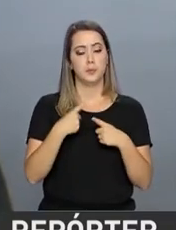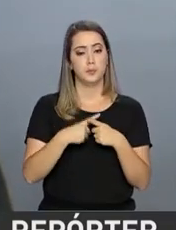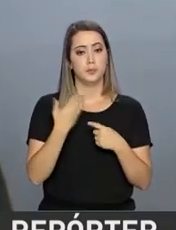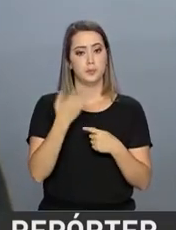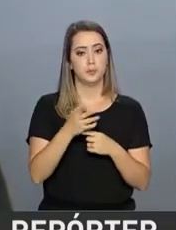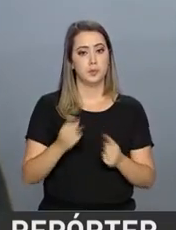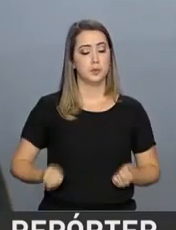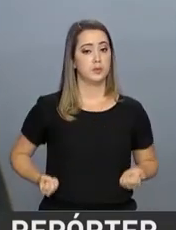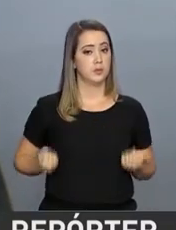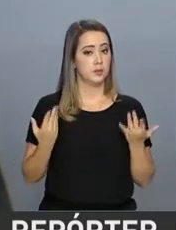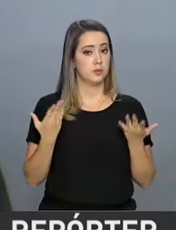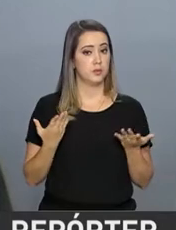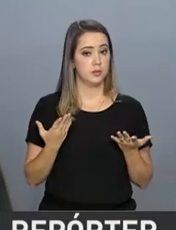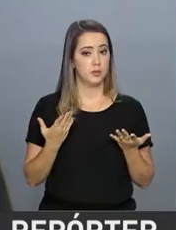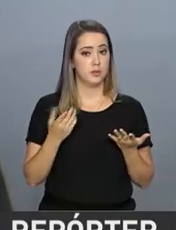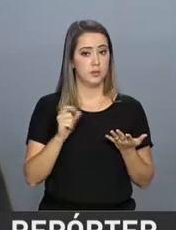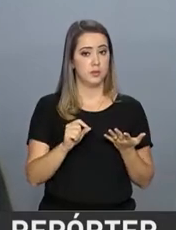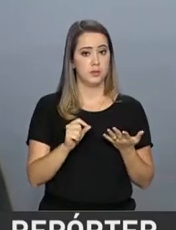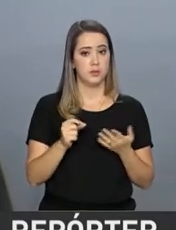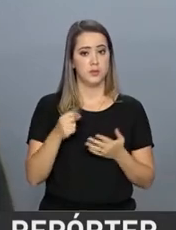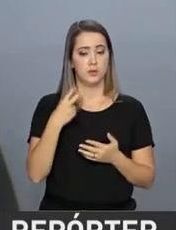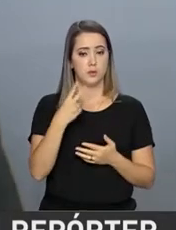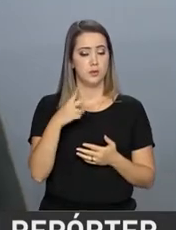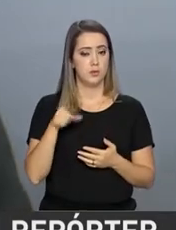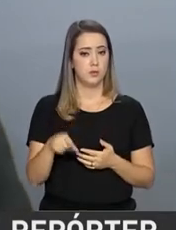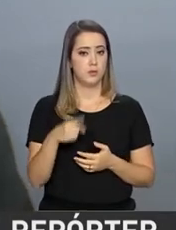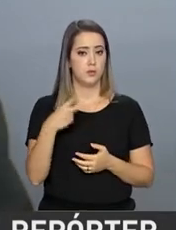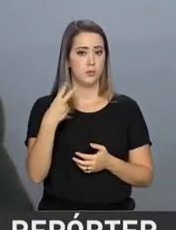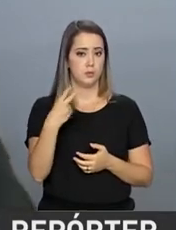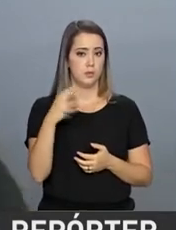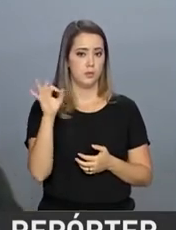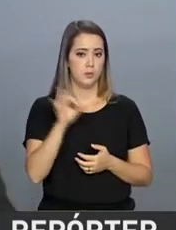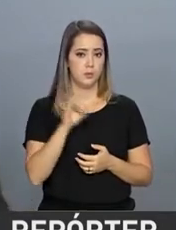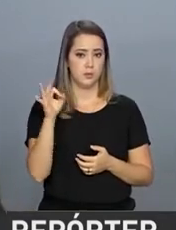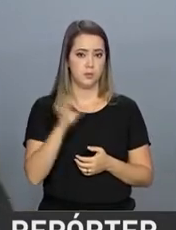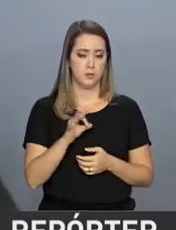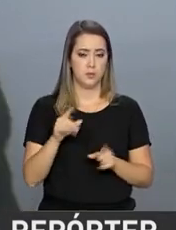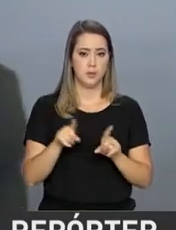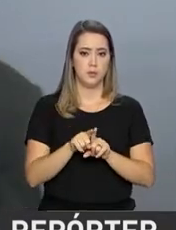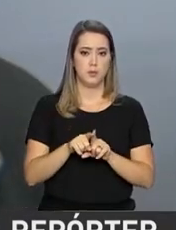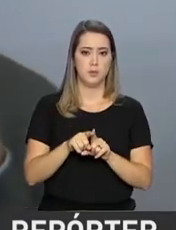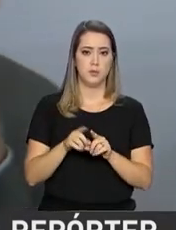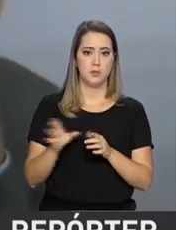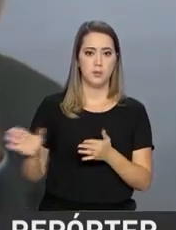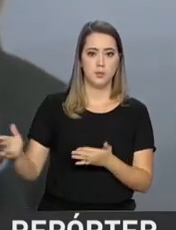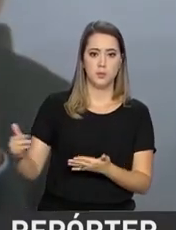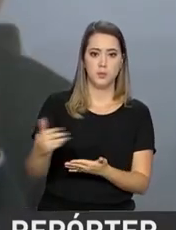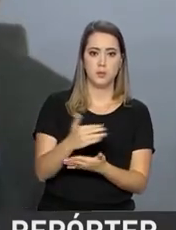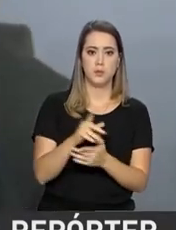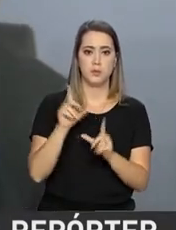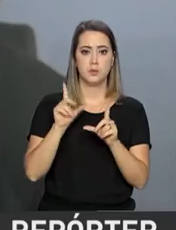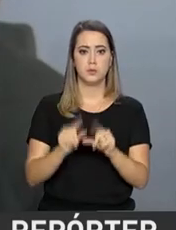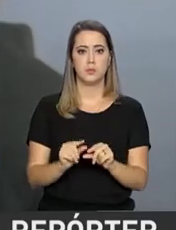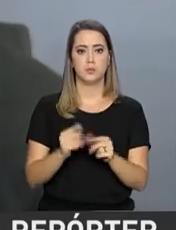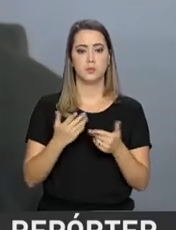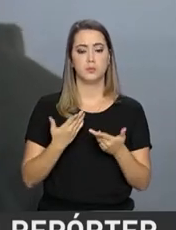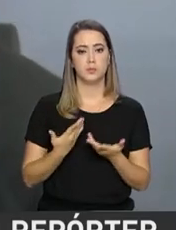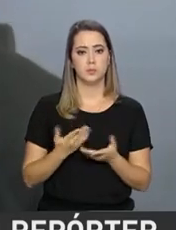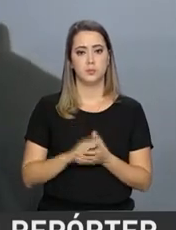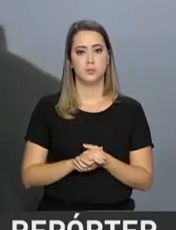despesa dois pontos percentuais com pensar qual é respeitosamente é também diminuindo o percentual de participação